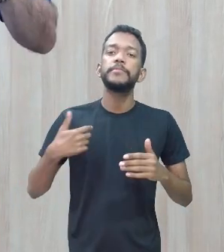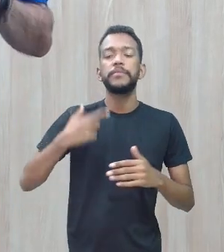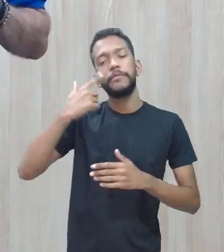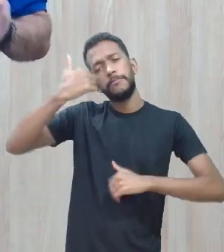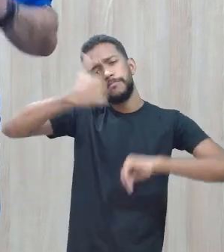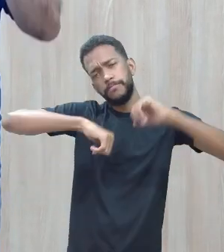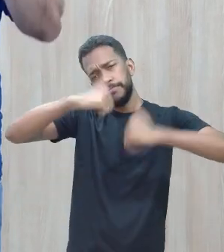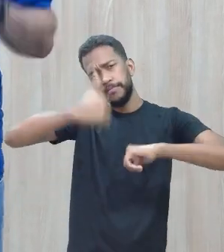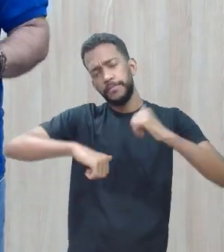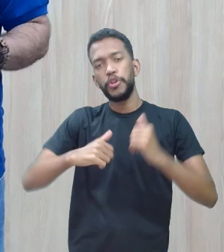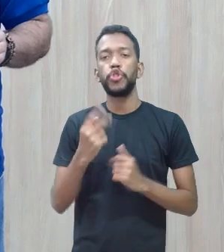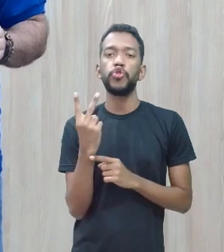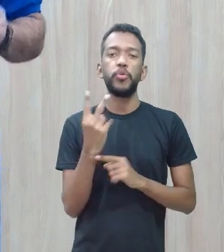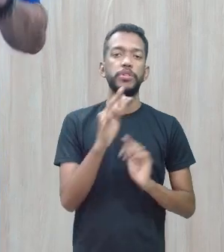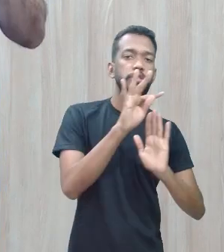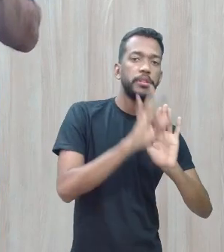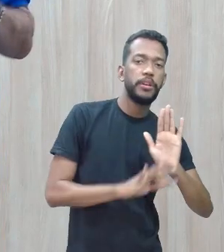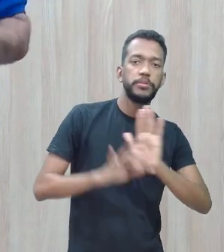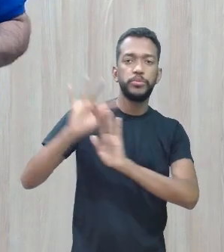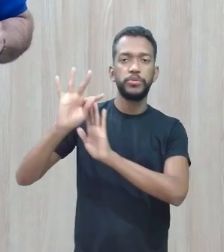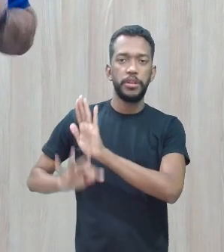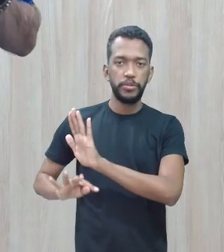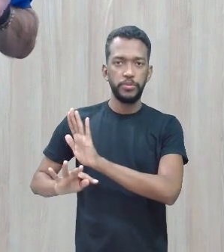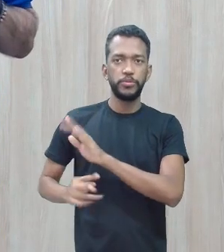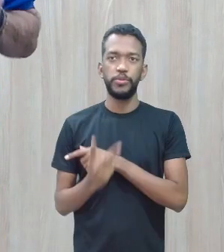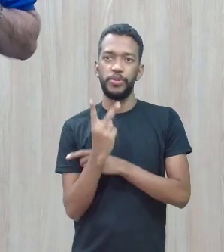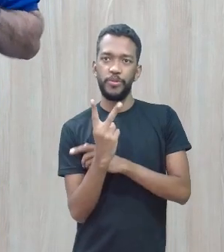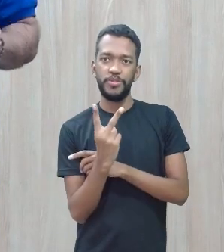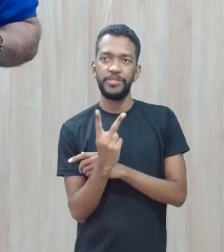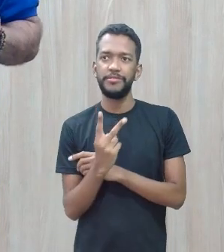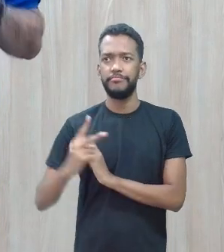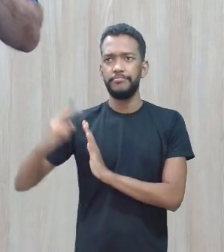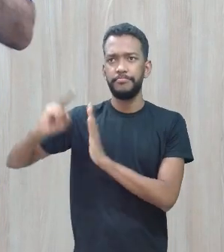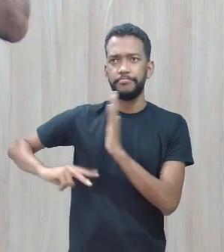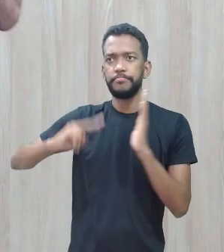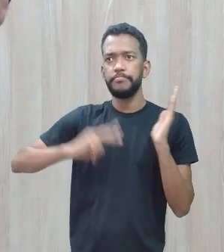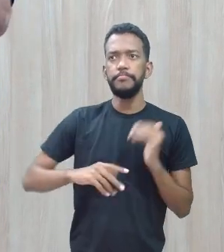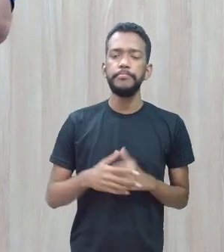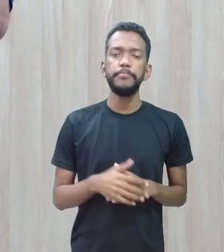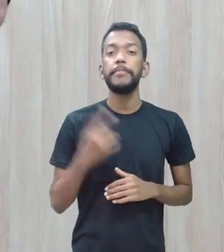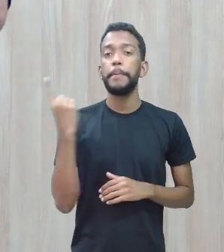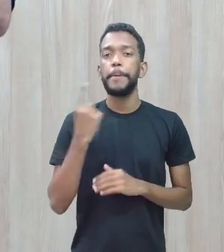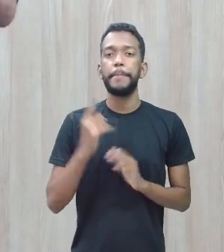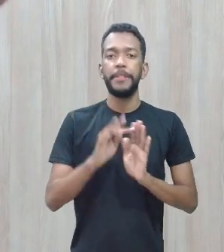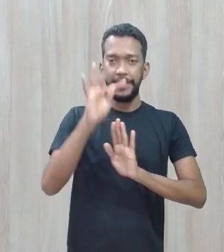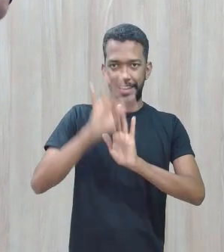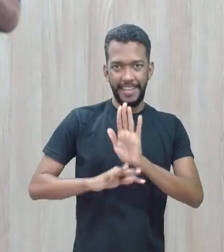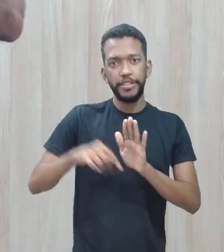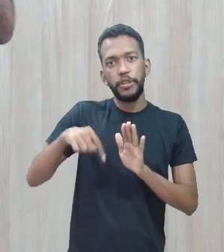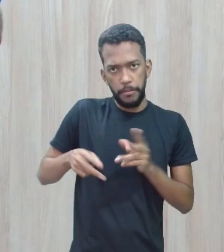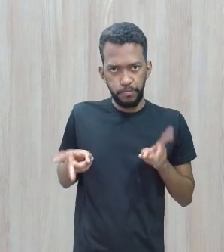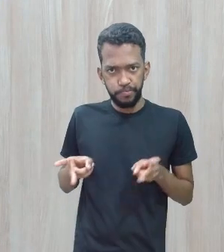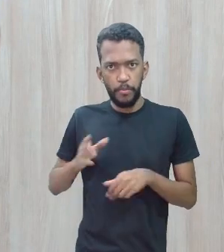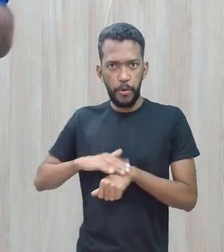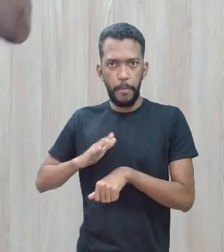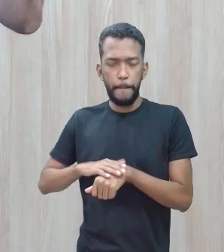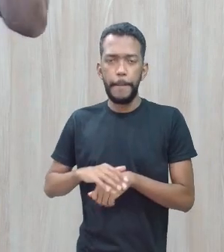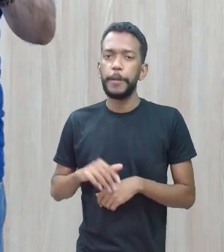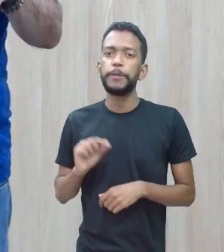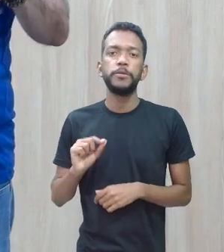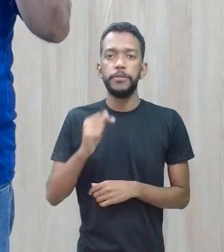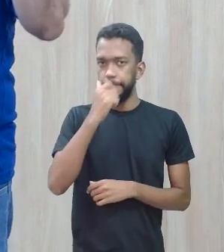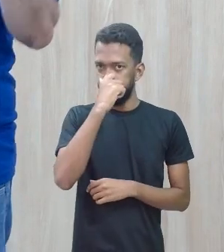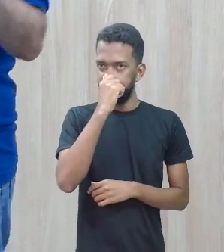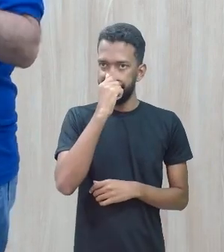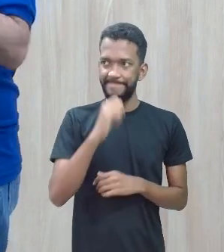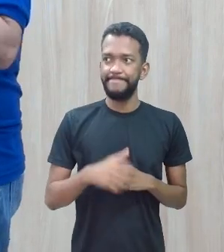nós vamos analisar 2 textos, ok? O primeiro texto dele, o primeiro texto aqui, nesse momento,